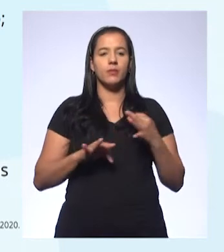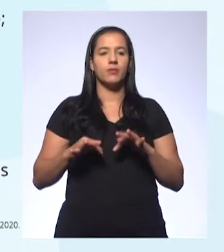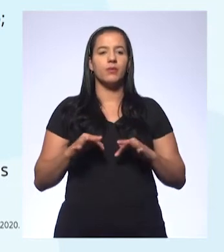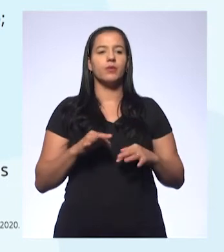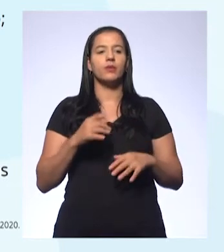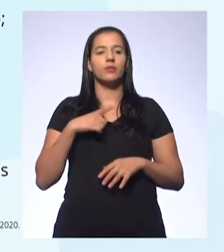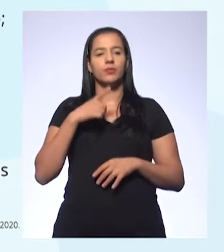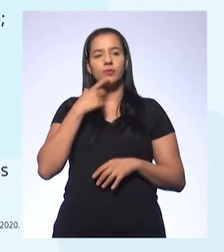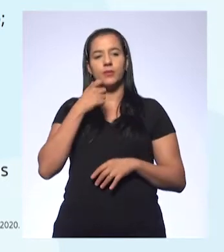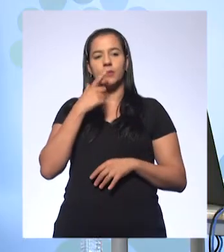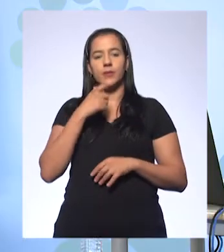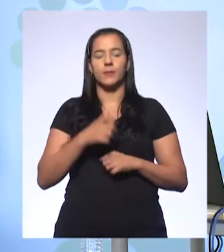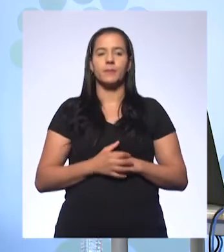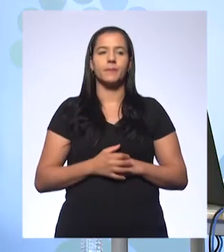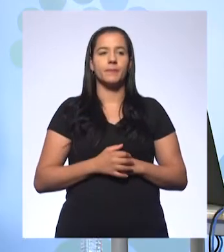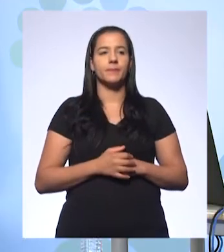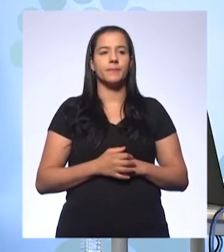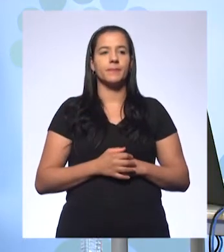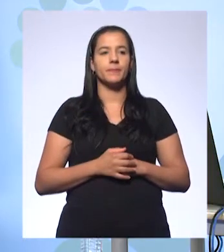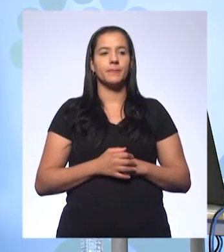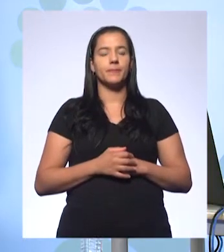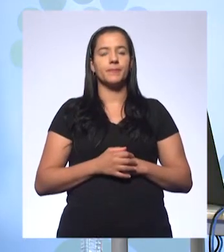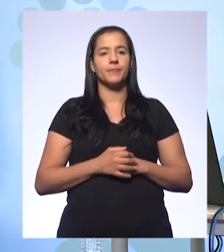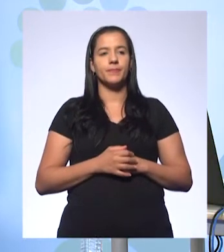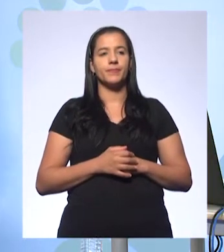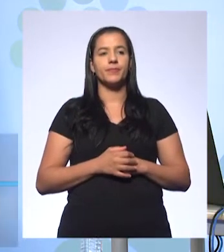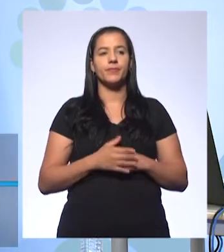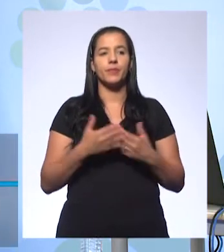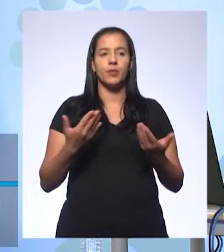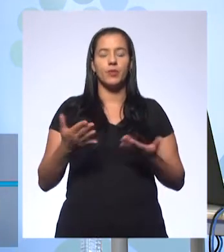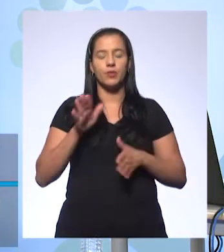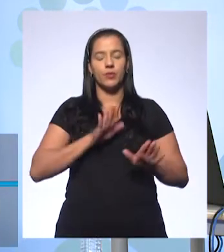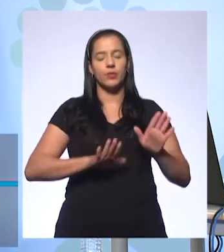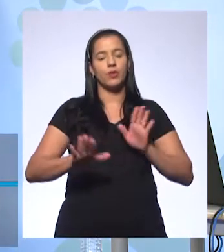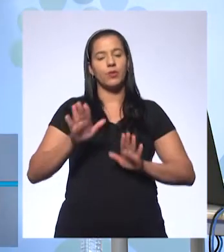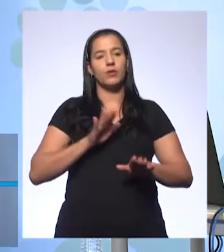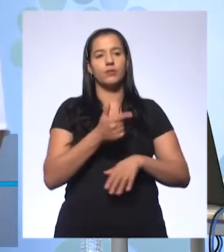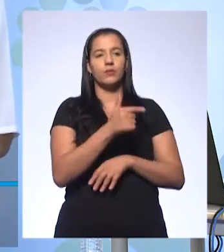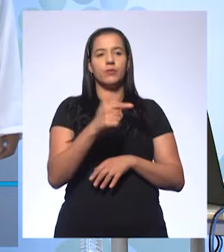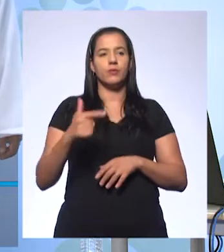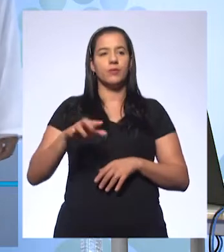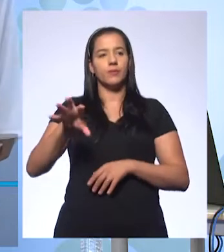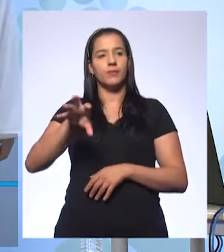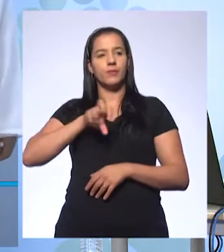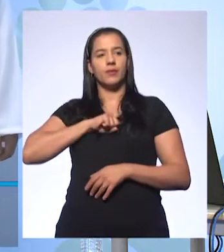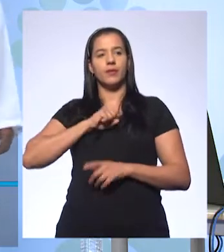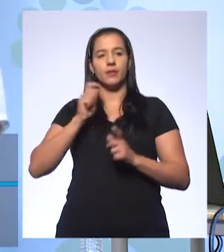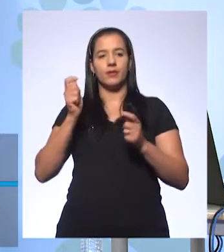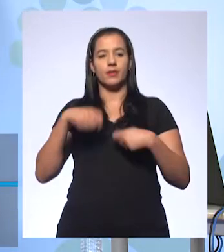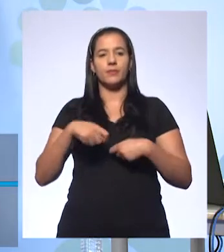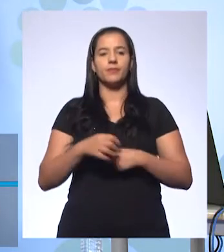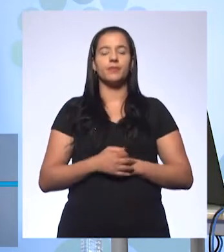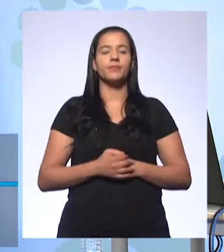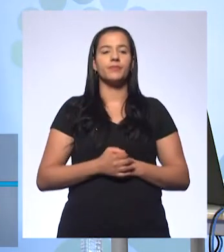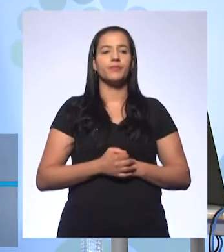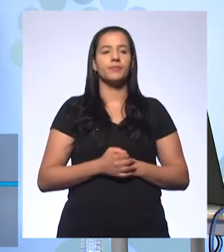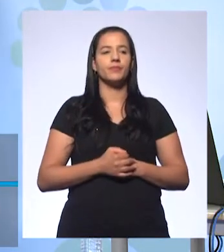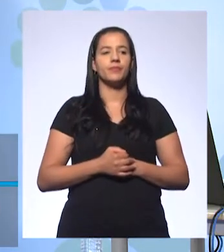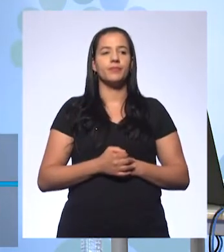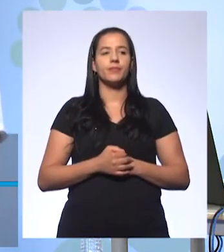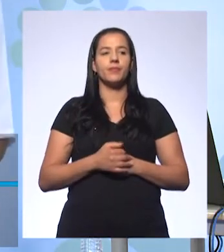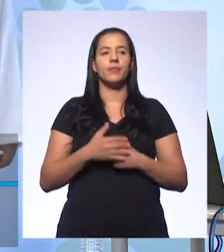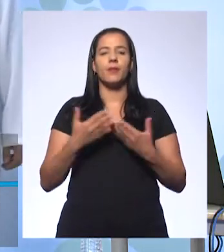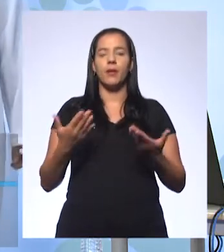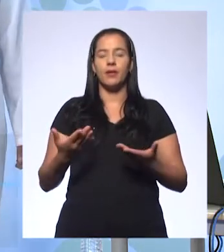sangue contaminado. Então, quando você não tem esses cuidados aí, vai pegar. Diagnóstico e tratamento.